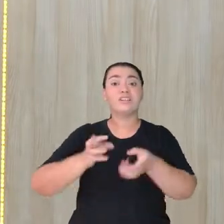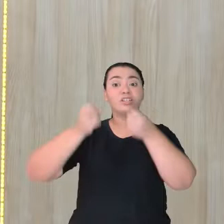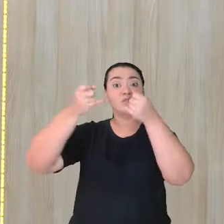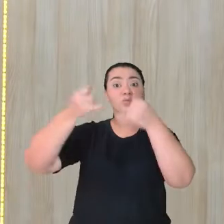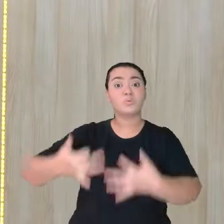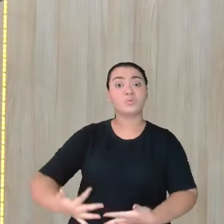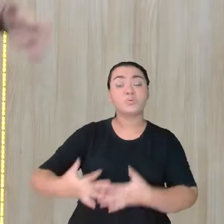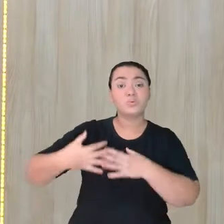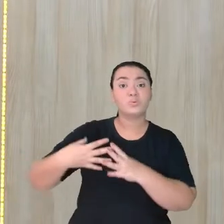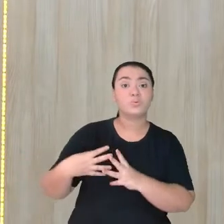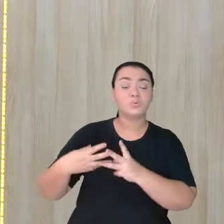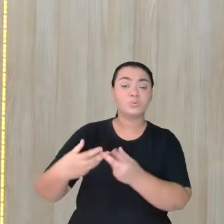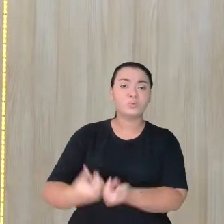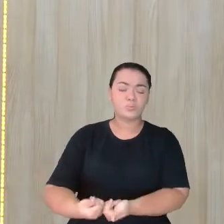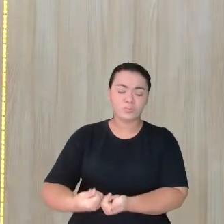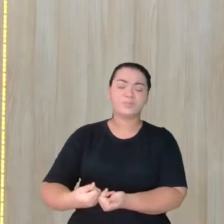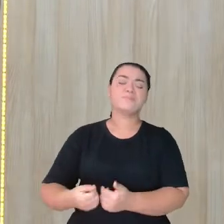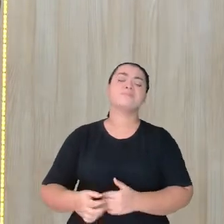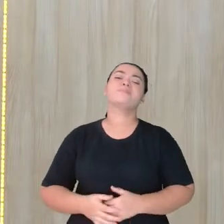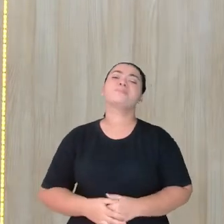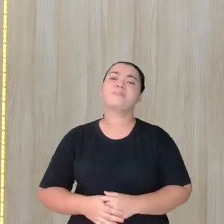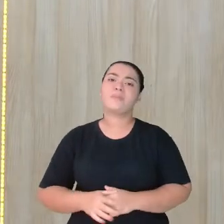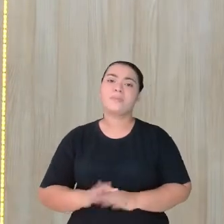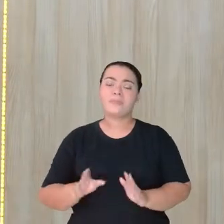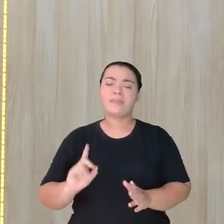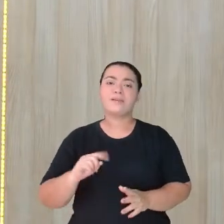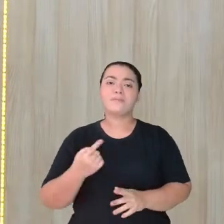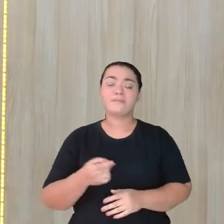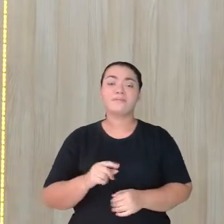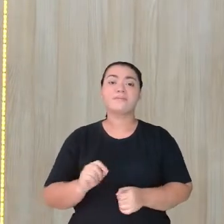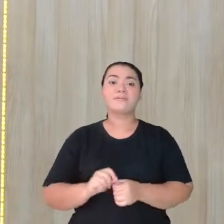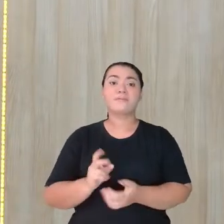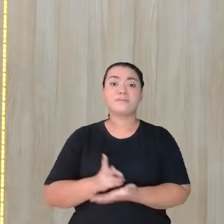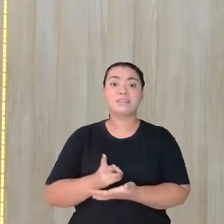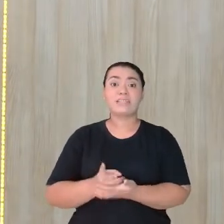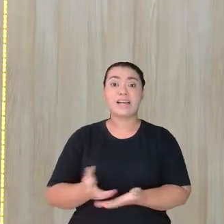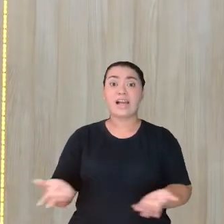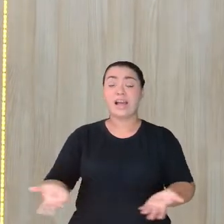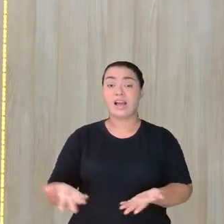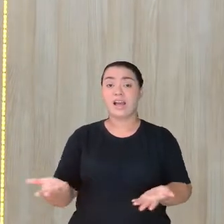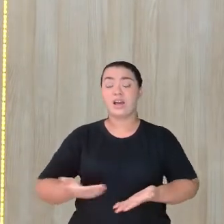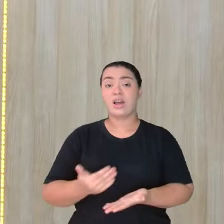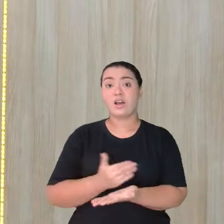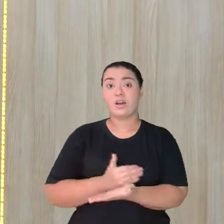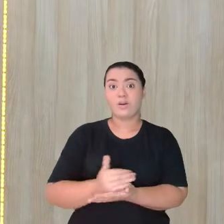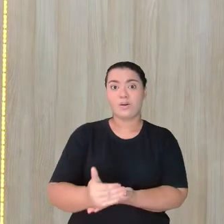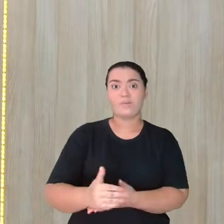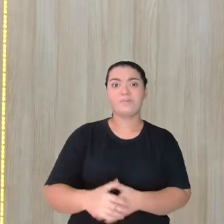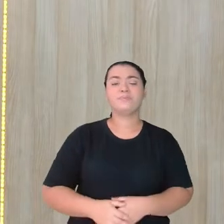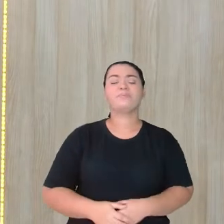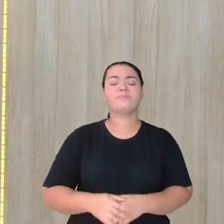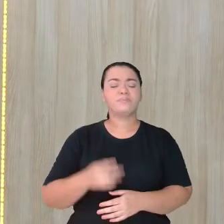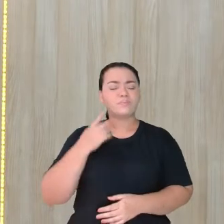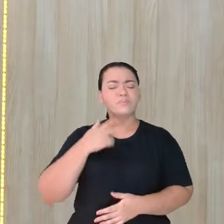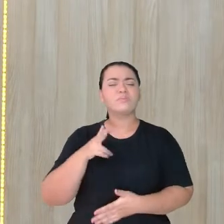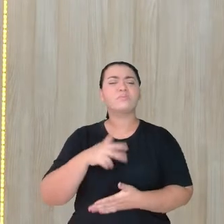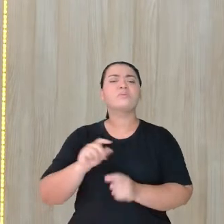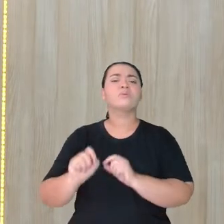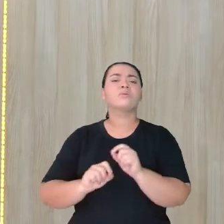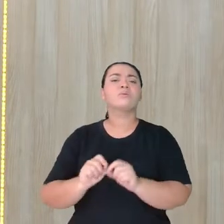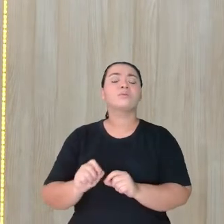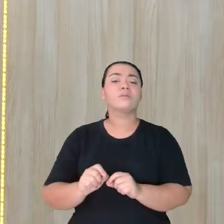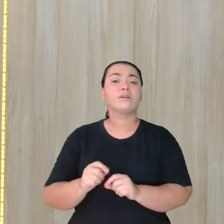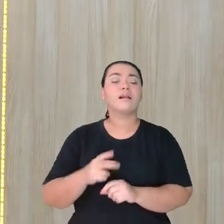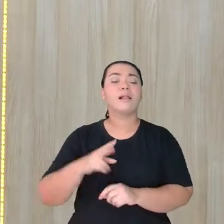feito toda essa introdução que é de praxe a gente fazer, vamos começar revisando o que a gente